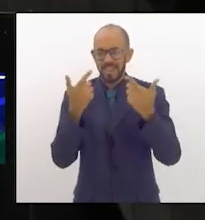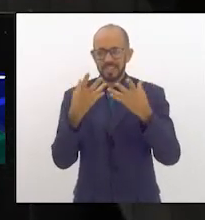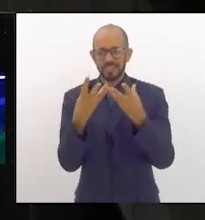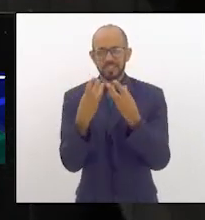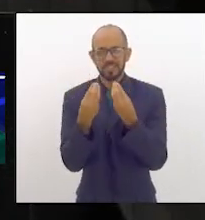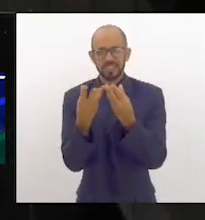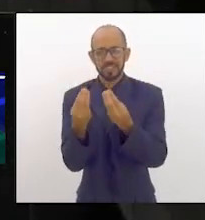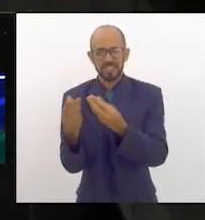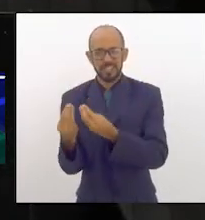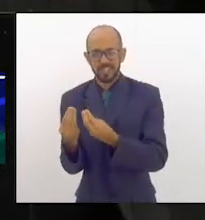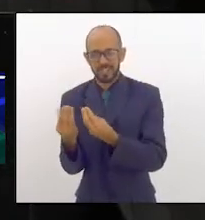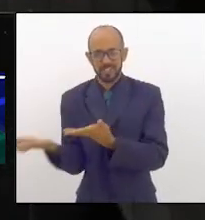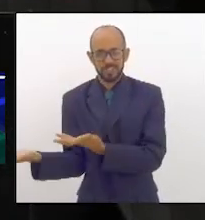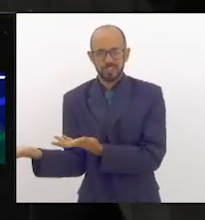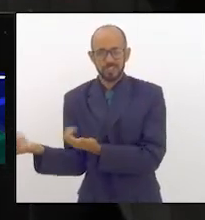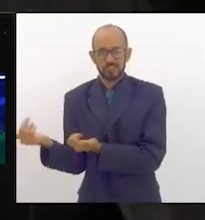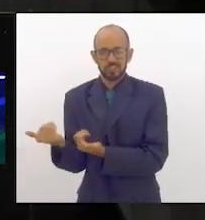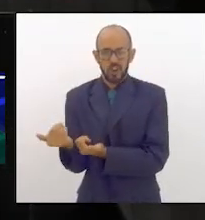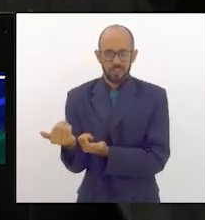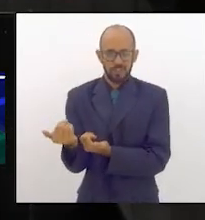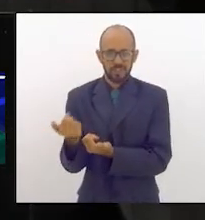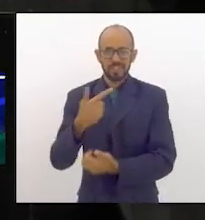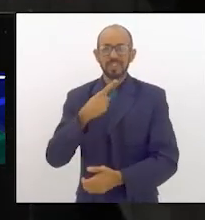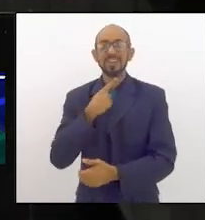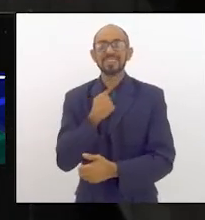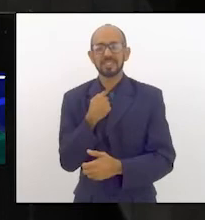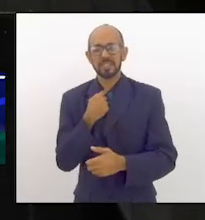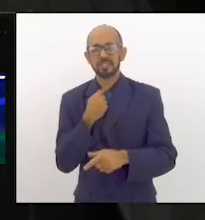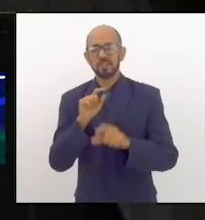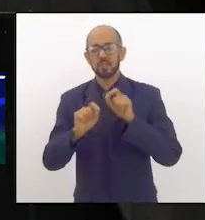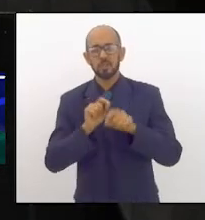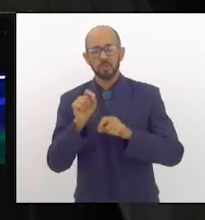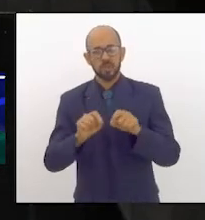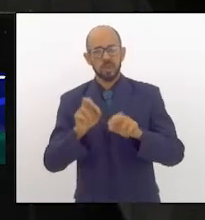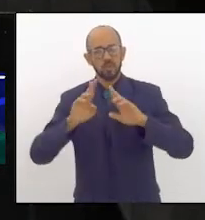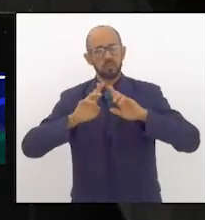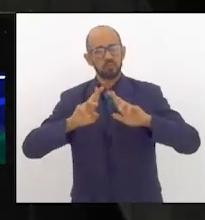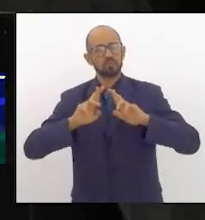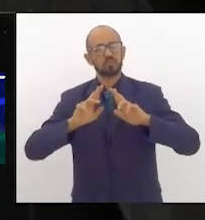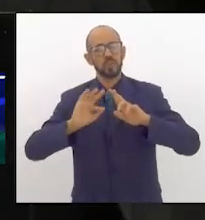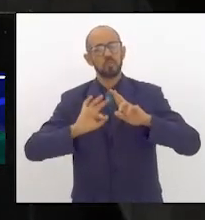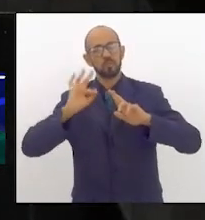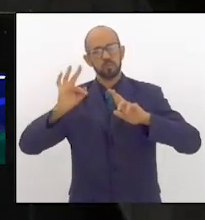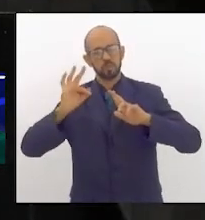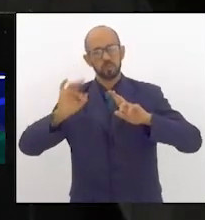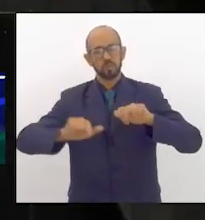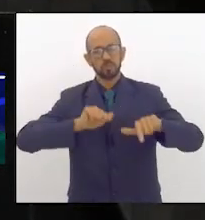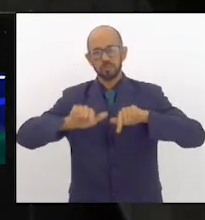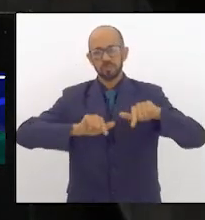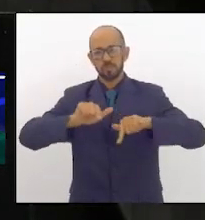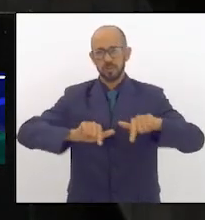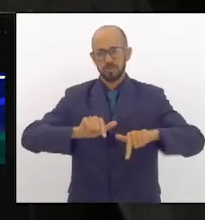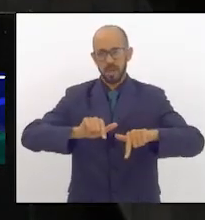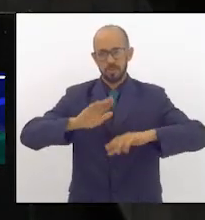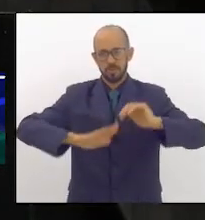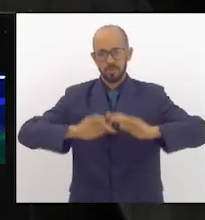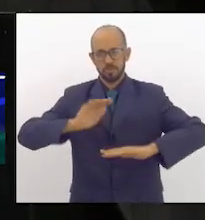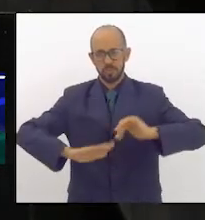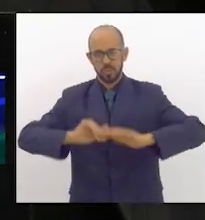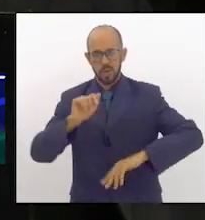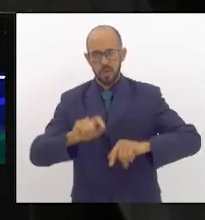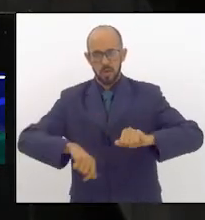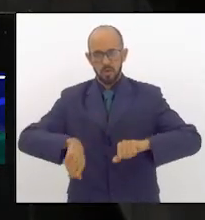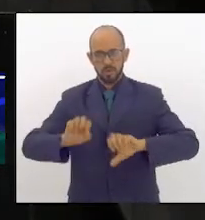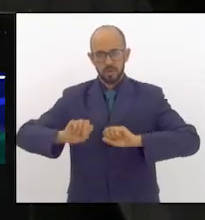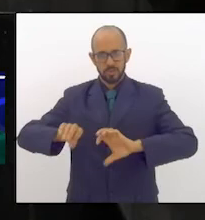lotada de jovens que almejam ainda inspiram a ter através do Trabalho através da formação profissional através da educação